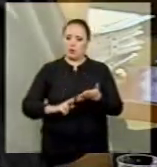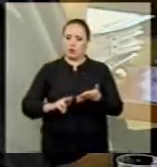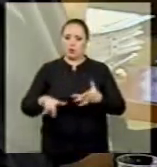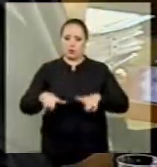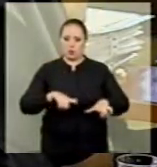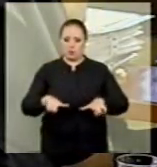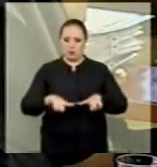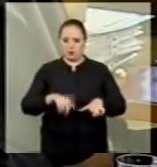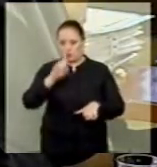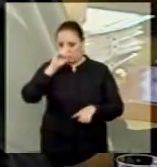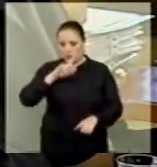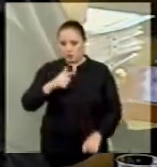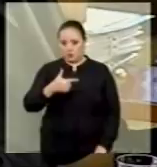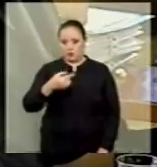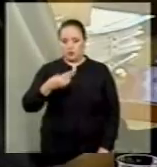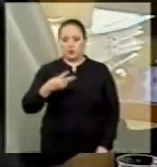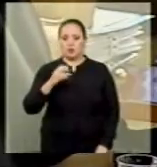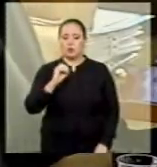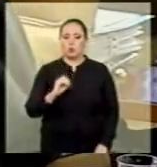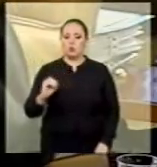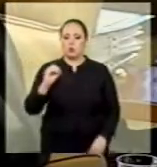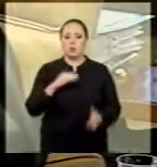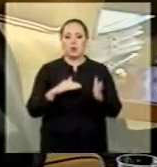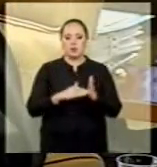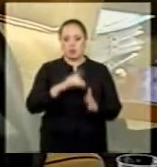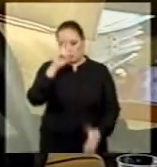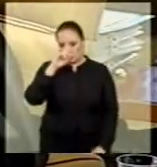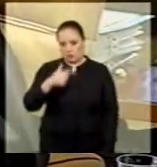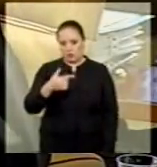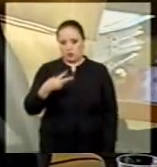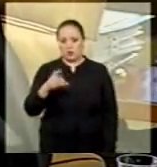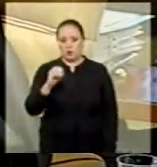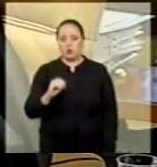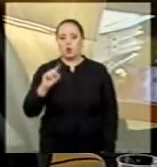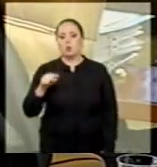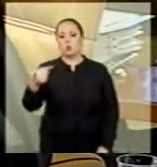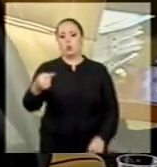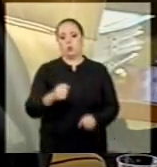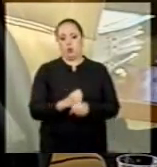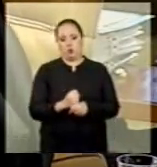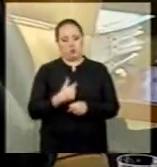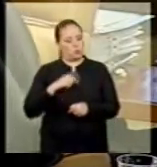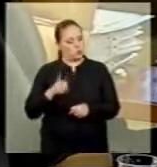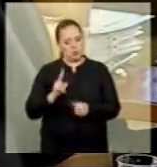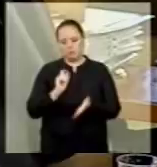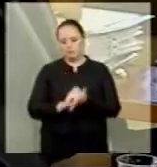dia 23 de outubro do ano anterior ao dia 23 de outubro do ano subsequente que se completa.